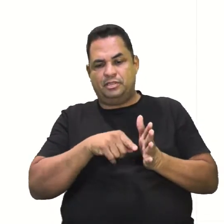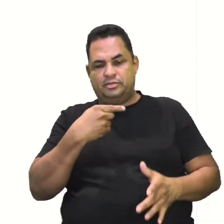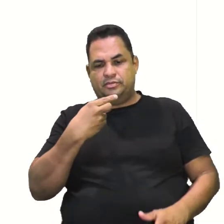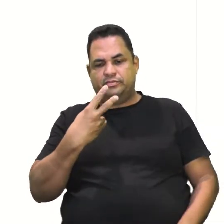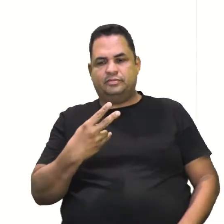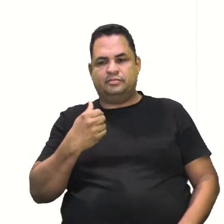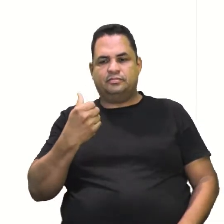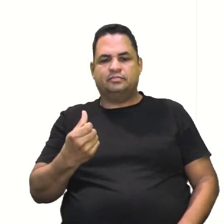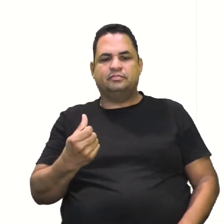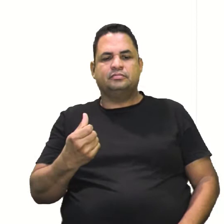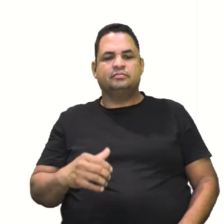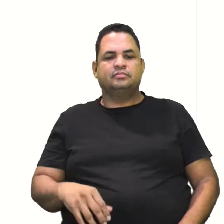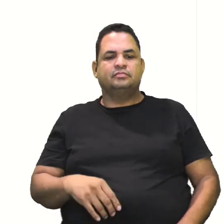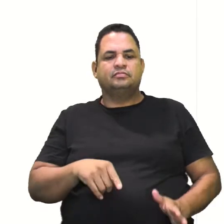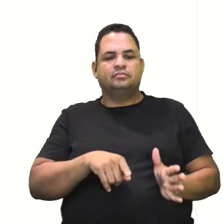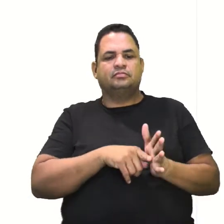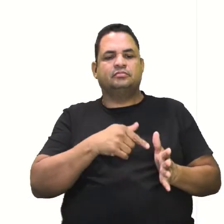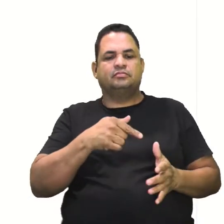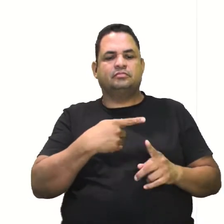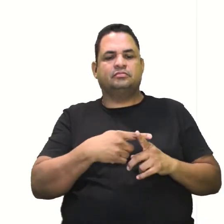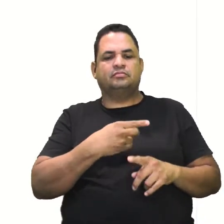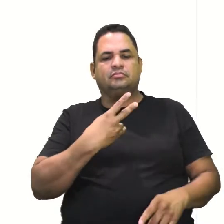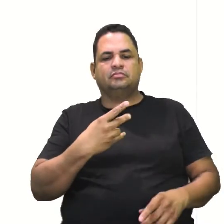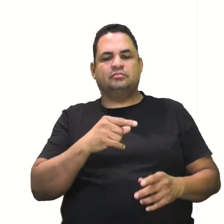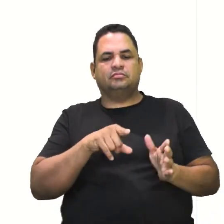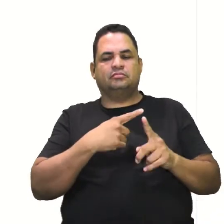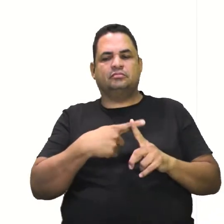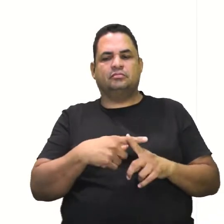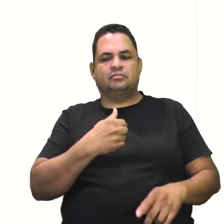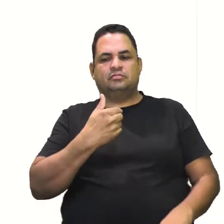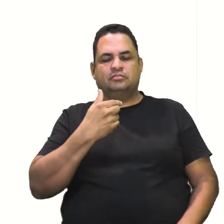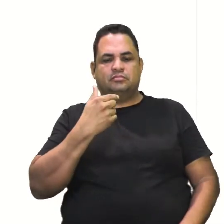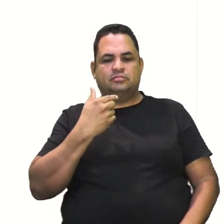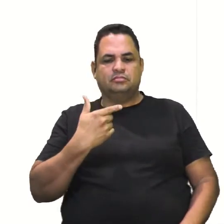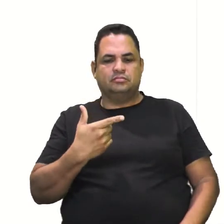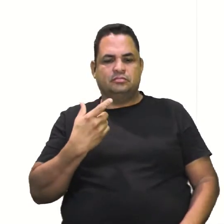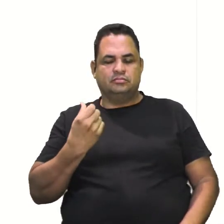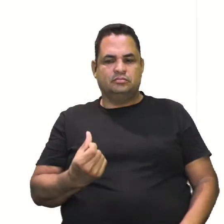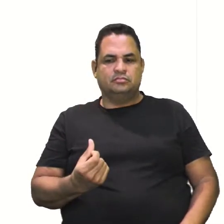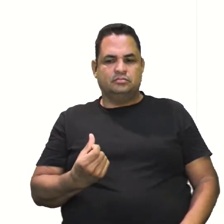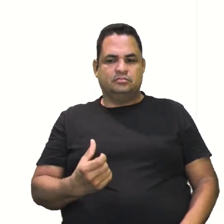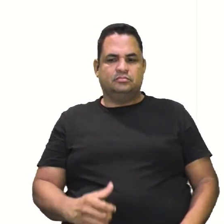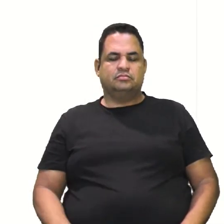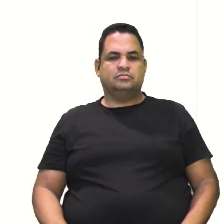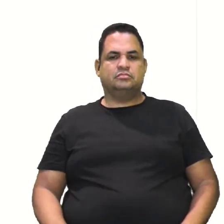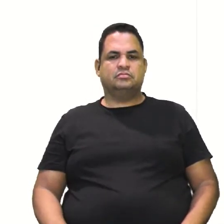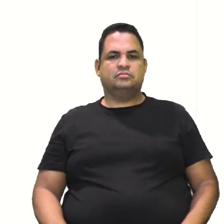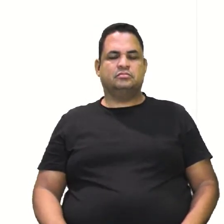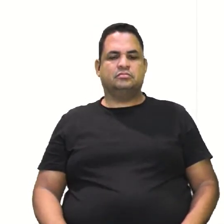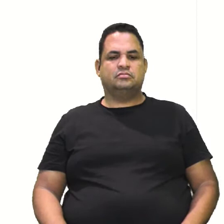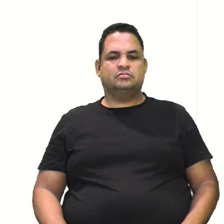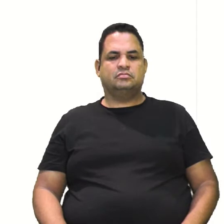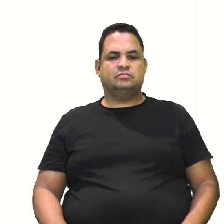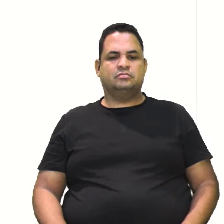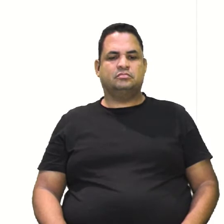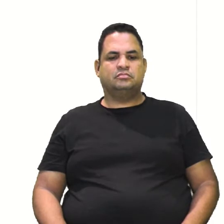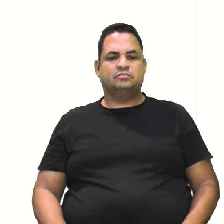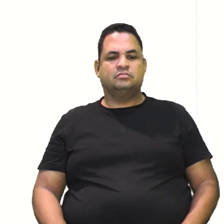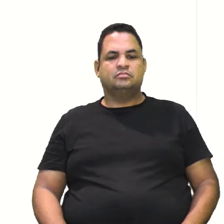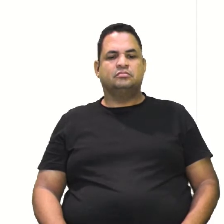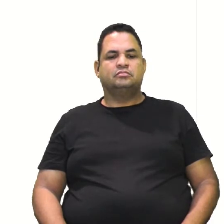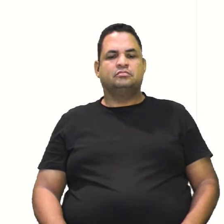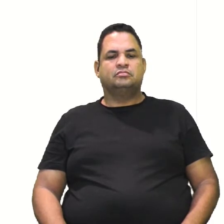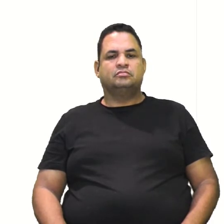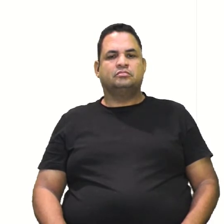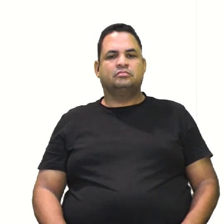7, mais 2K, mais 26. Certinho? Ele já deu a área, né? Já. Mas, enquanto isso,